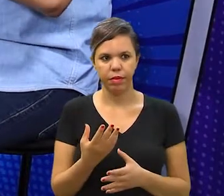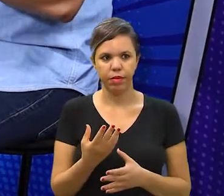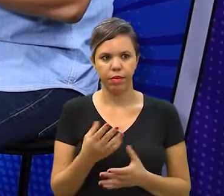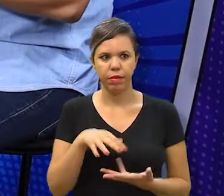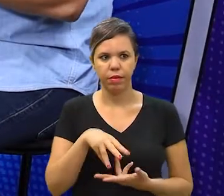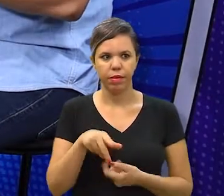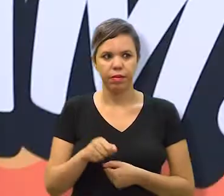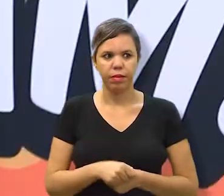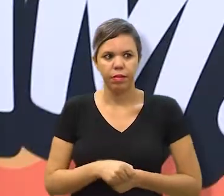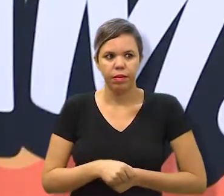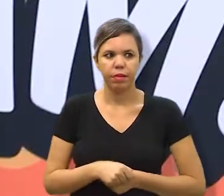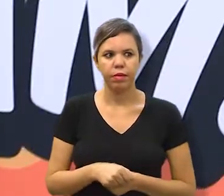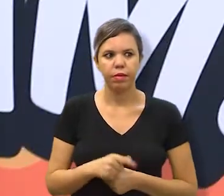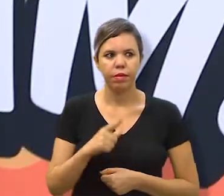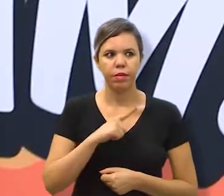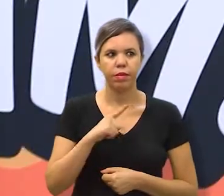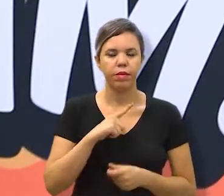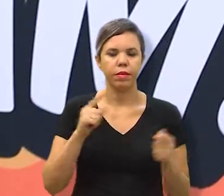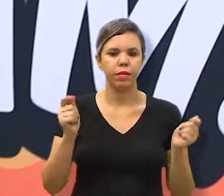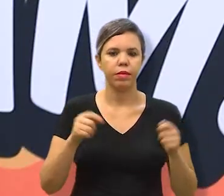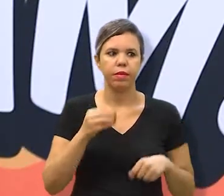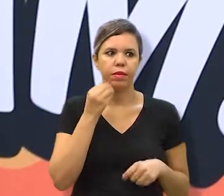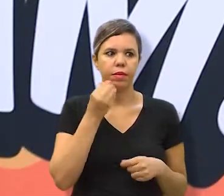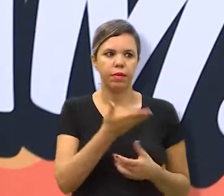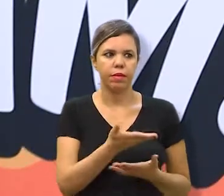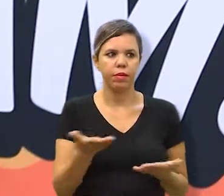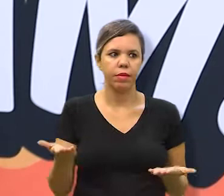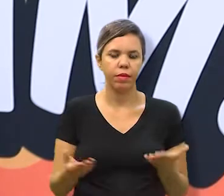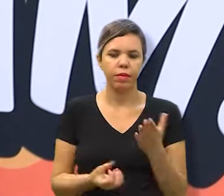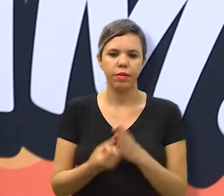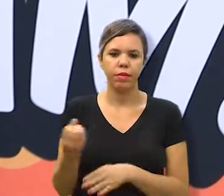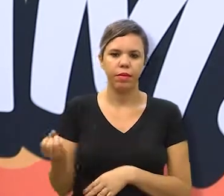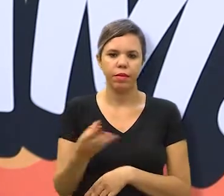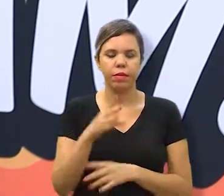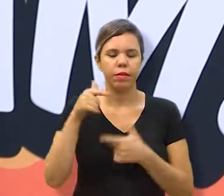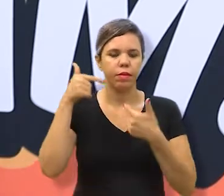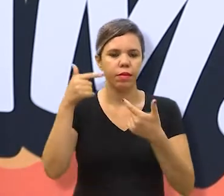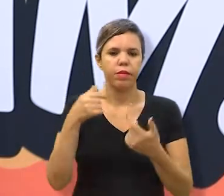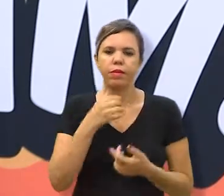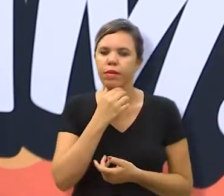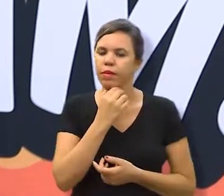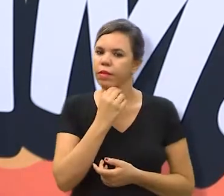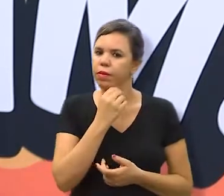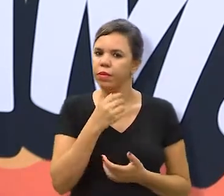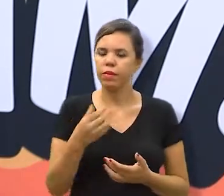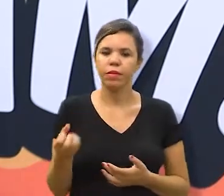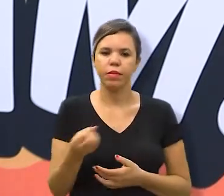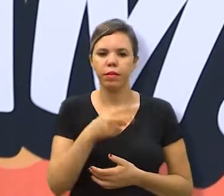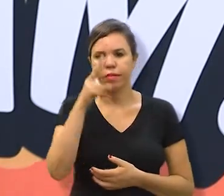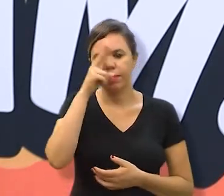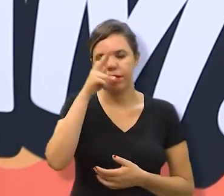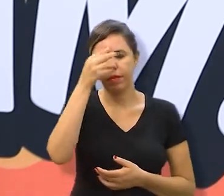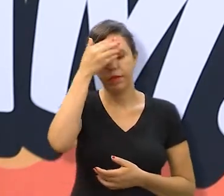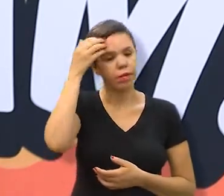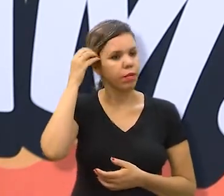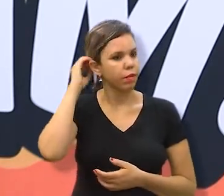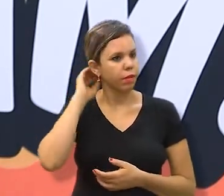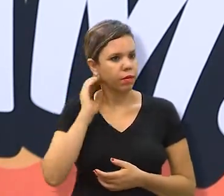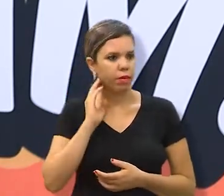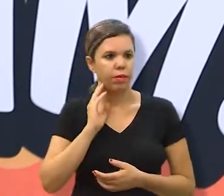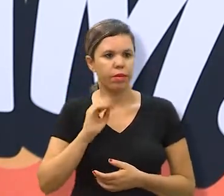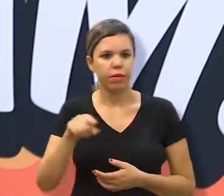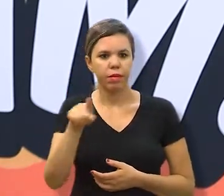universo, um mundo, né, que tem muitas possibilidades de aparecerem novos personagens, novas histórias.